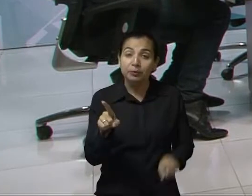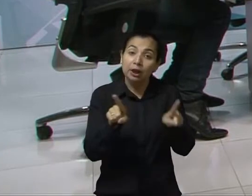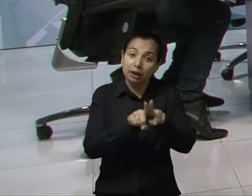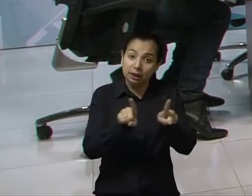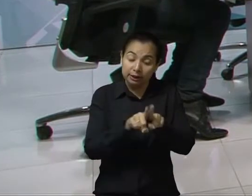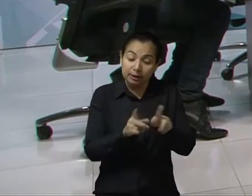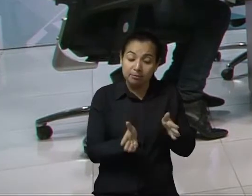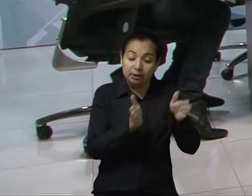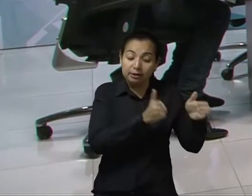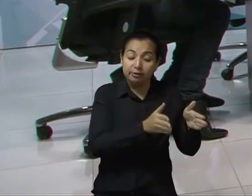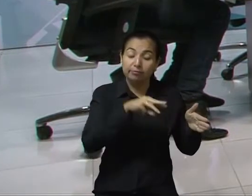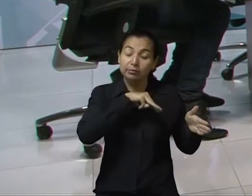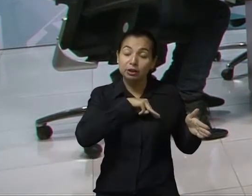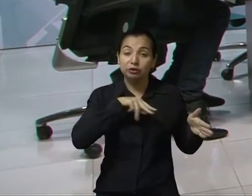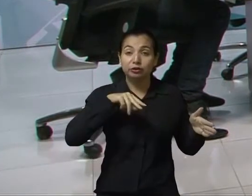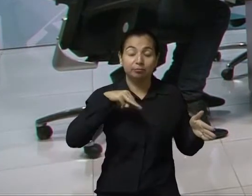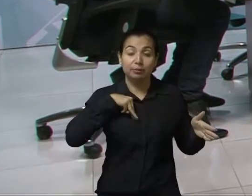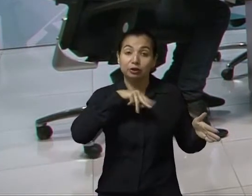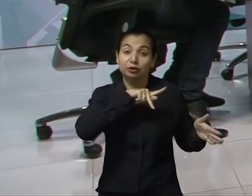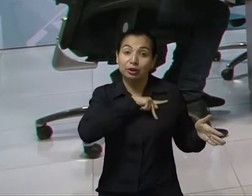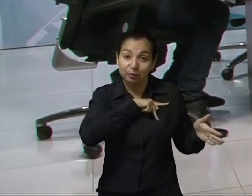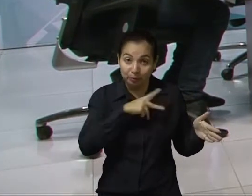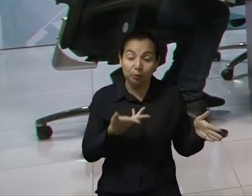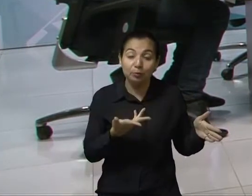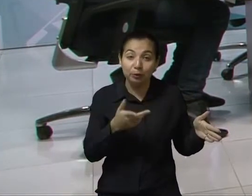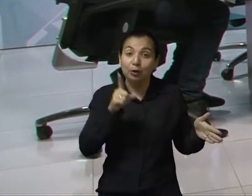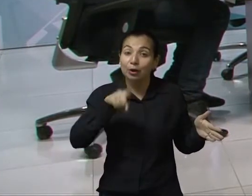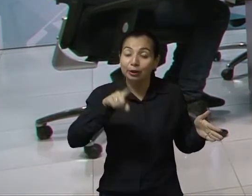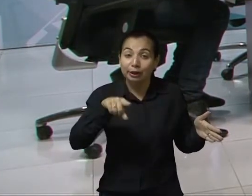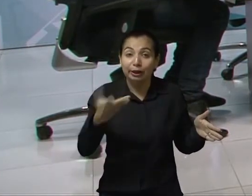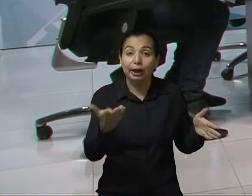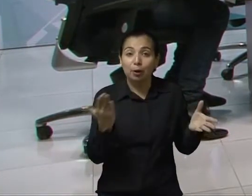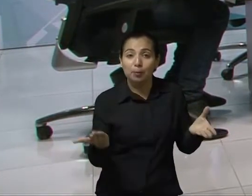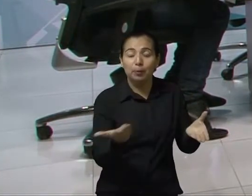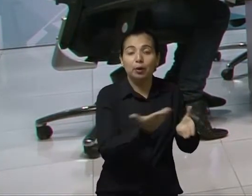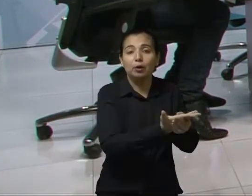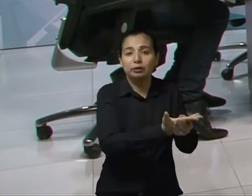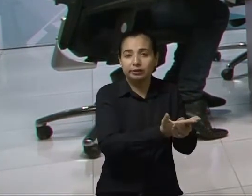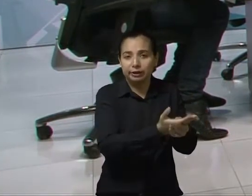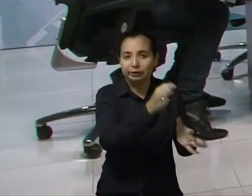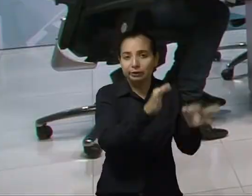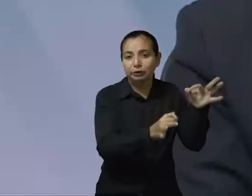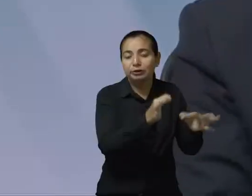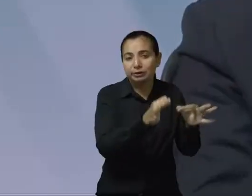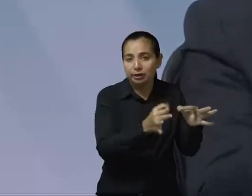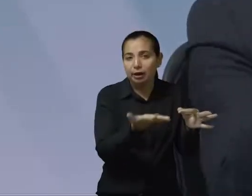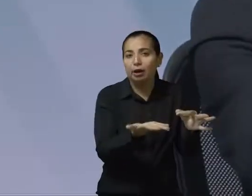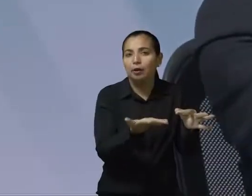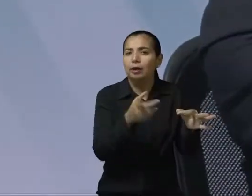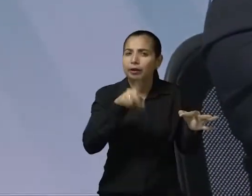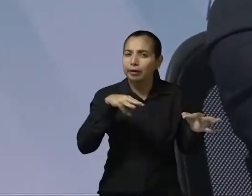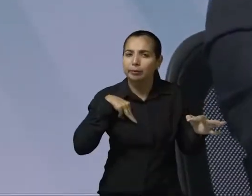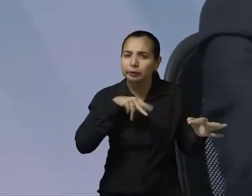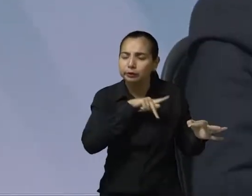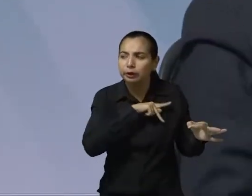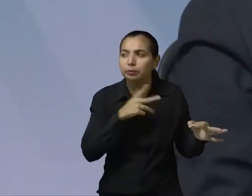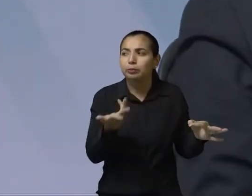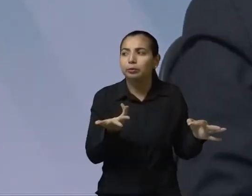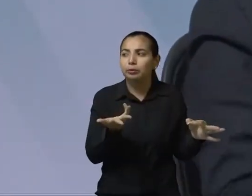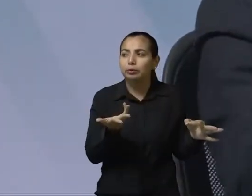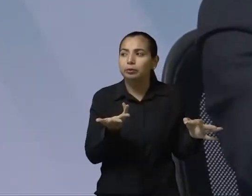temos ali o Ministério Público, aí nós temos o processo judiciário, provavelmente disso, com seus atores, o Ministério Público,